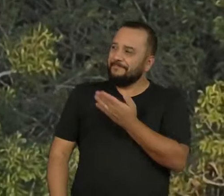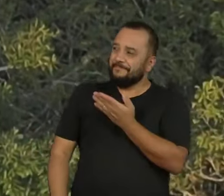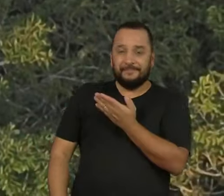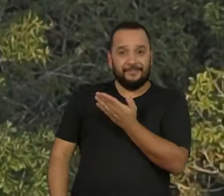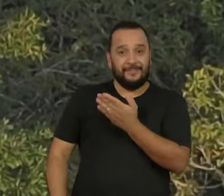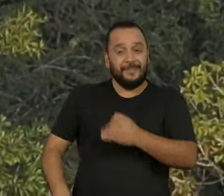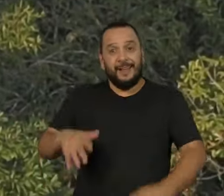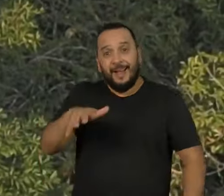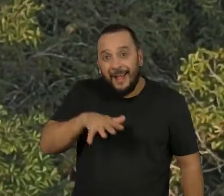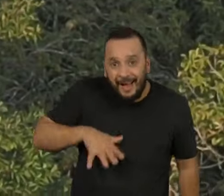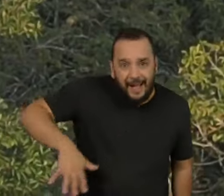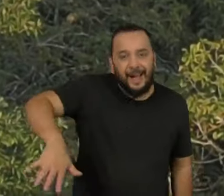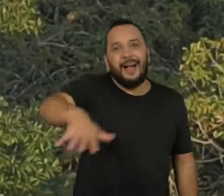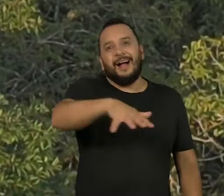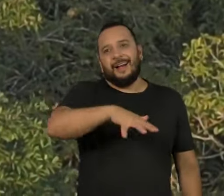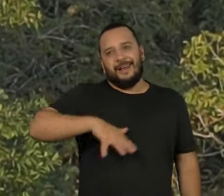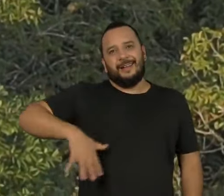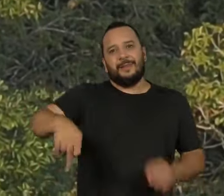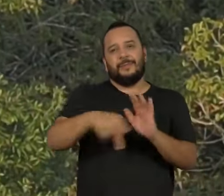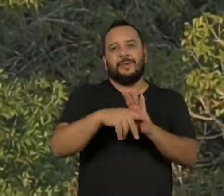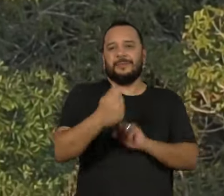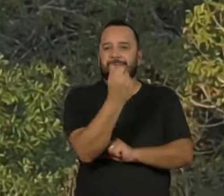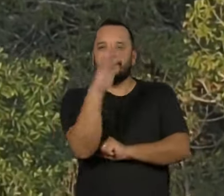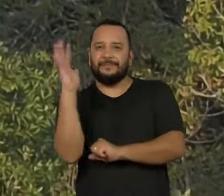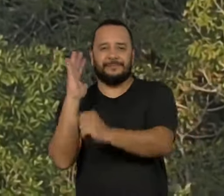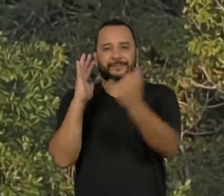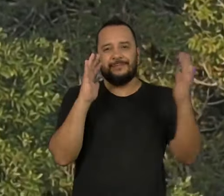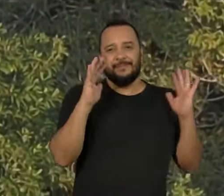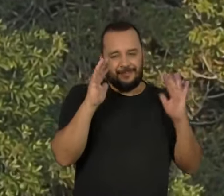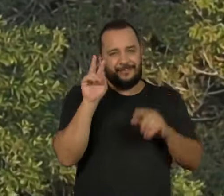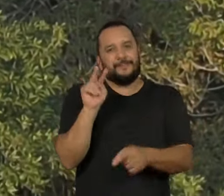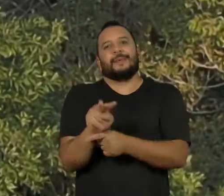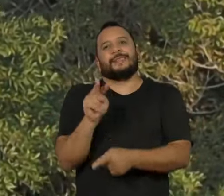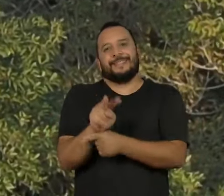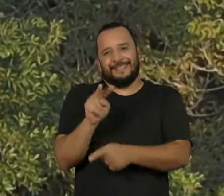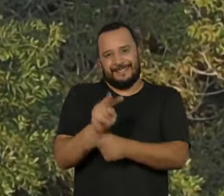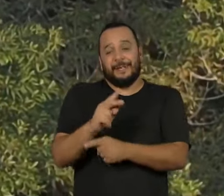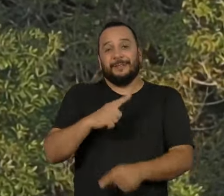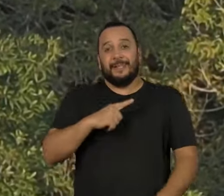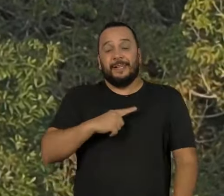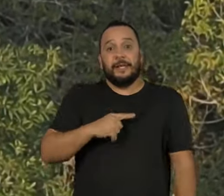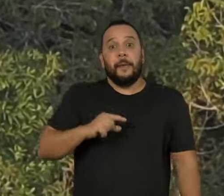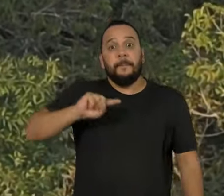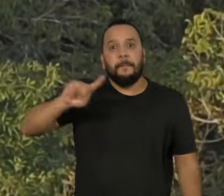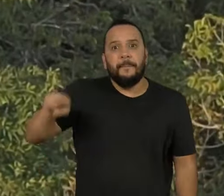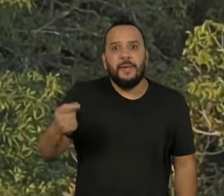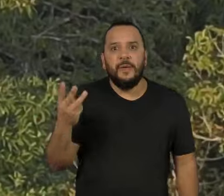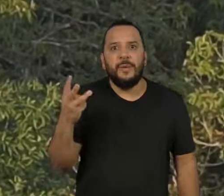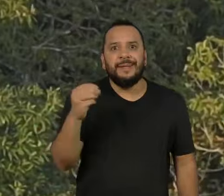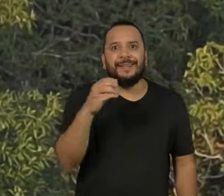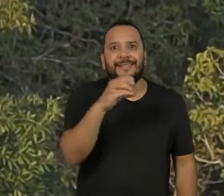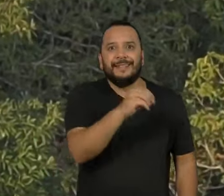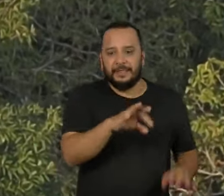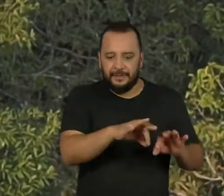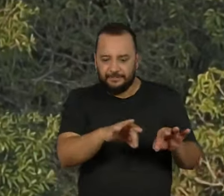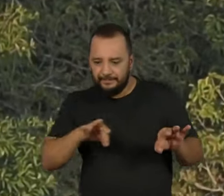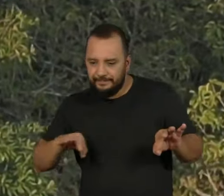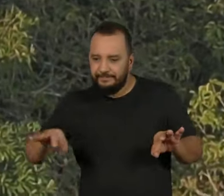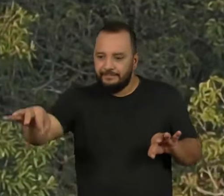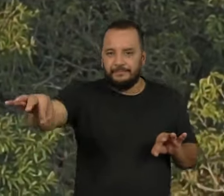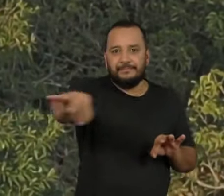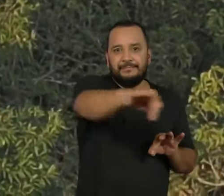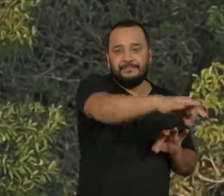Estação Ecológica Barreiro Rico é uma APA, Área de Proteção Ambiental. São mais de 1.300 hectares estendidos